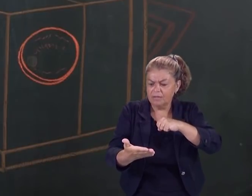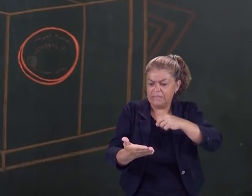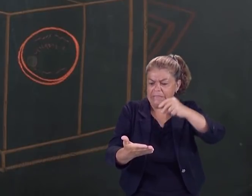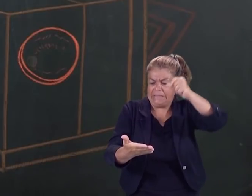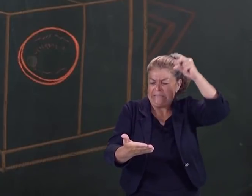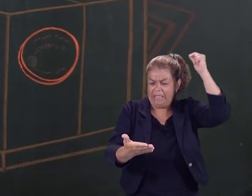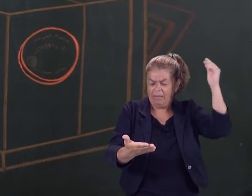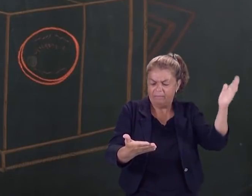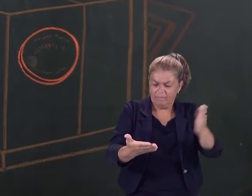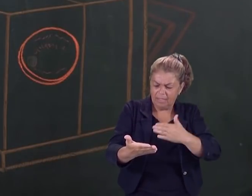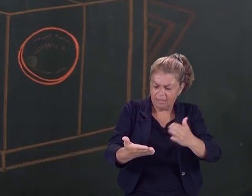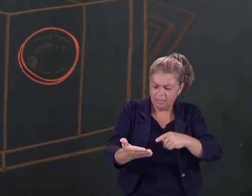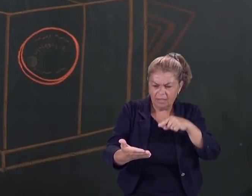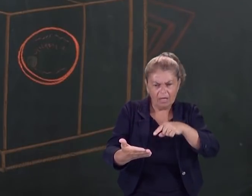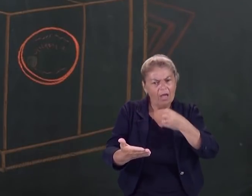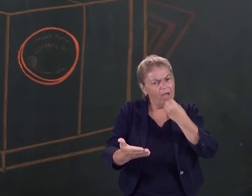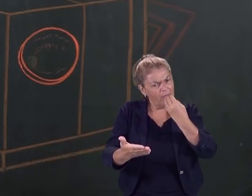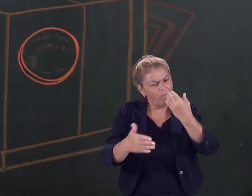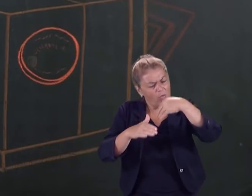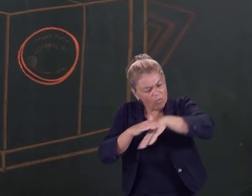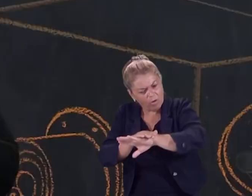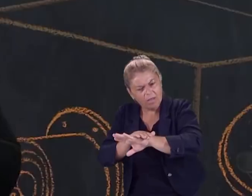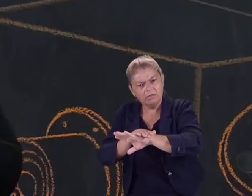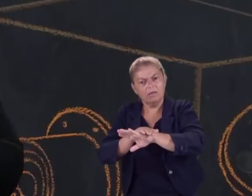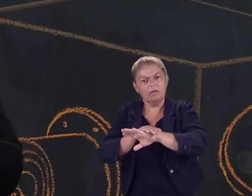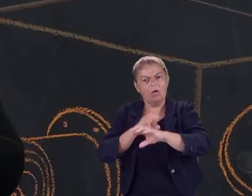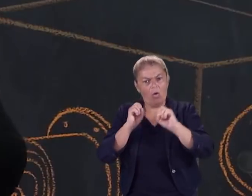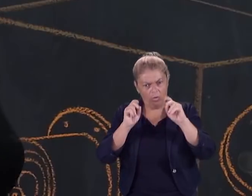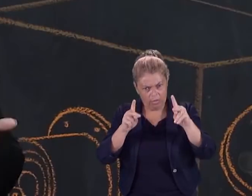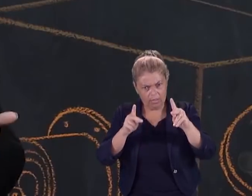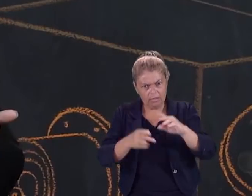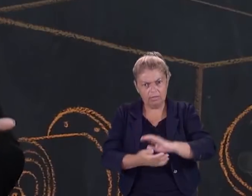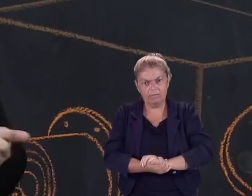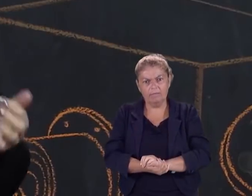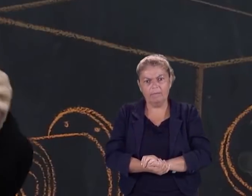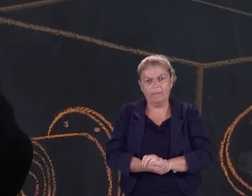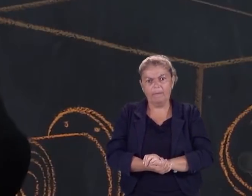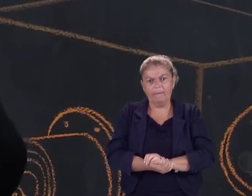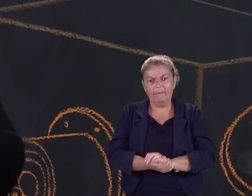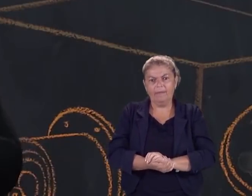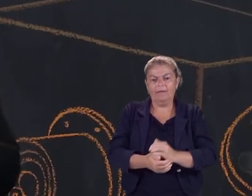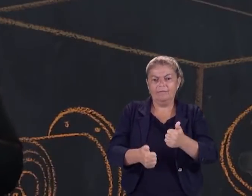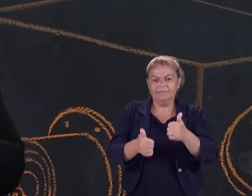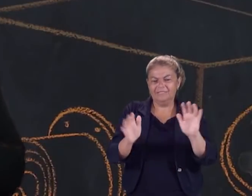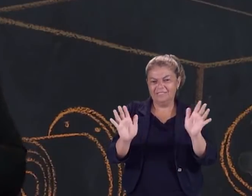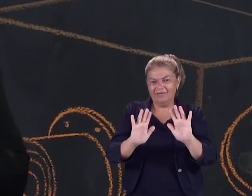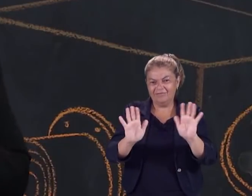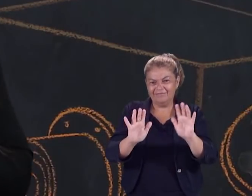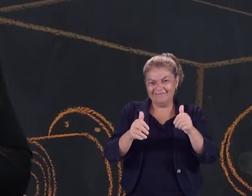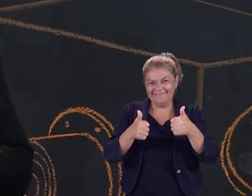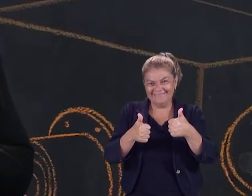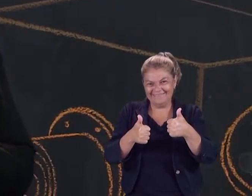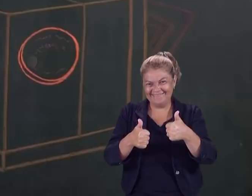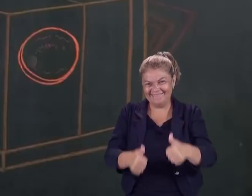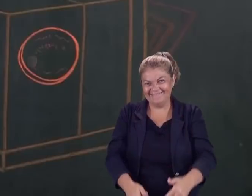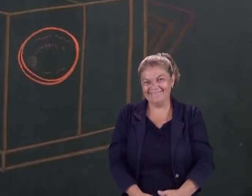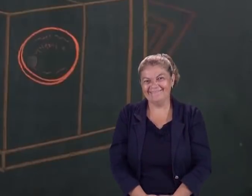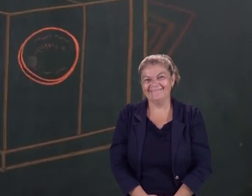foi tirada, né? É bacana você ter essa noção de tempo, ok? A aula fica por aqui e até a